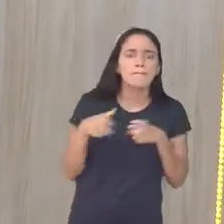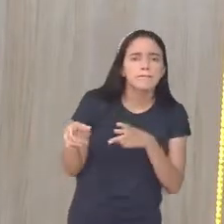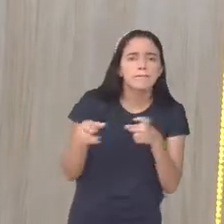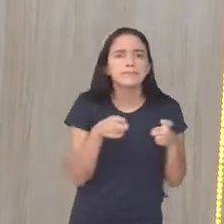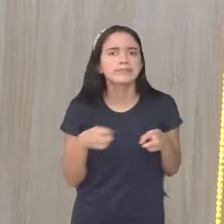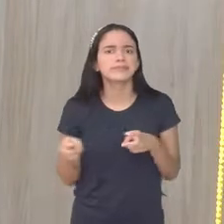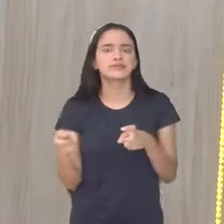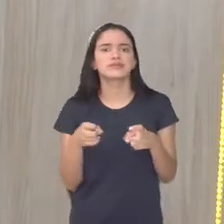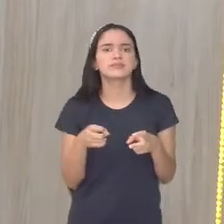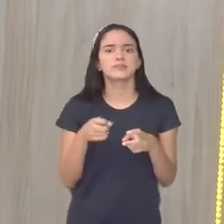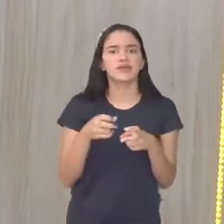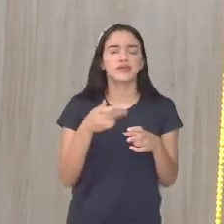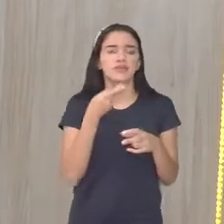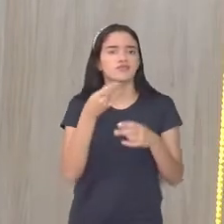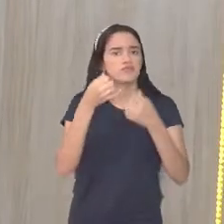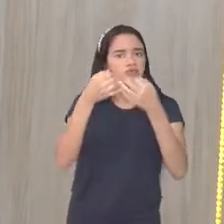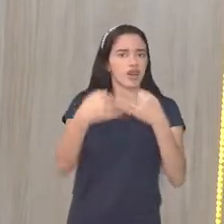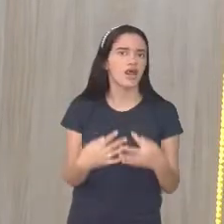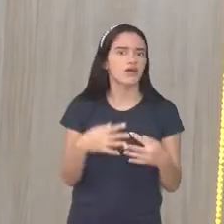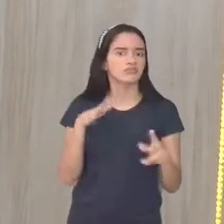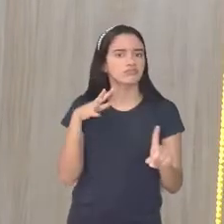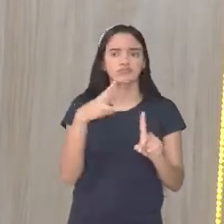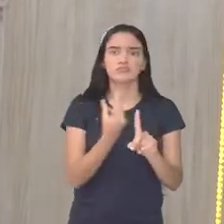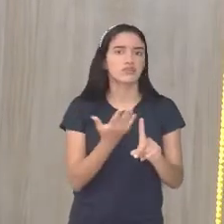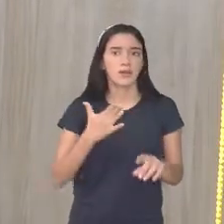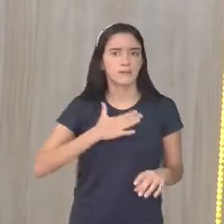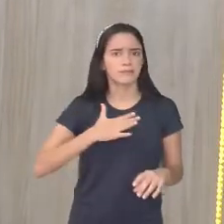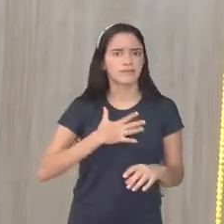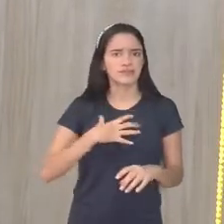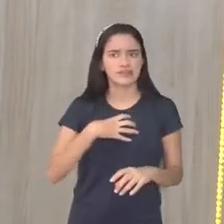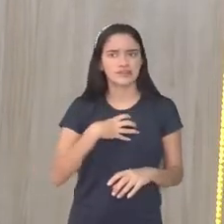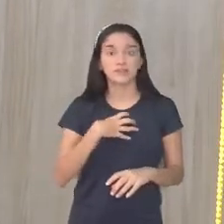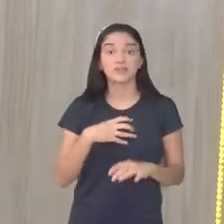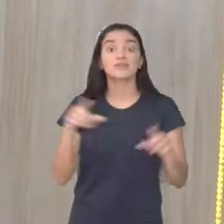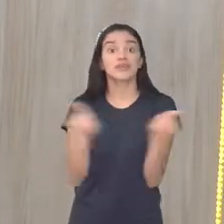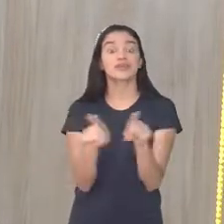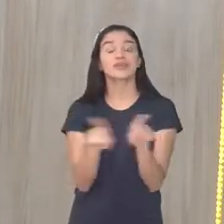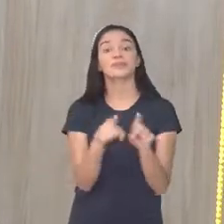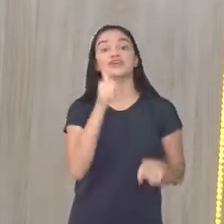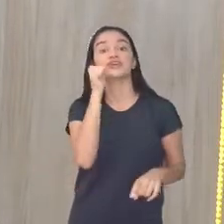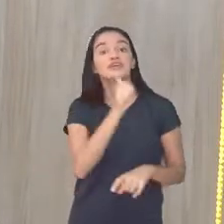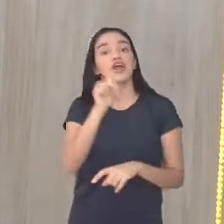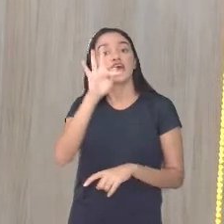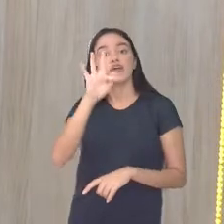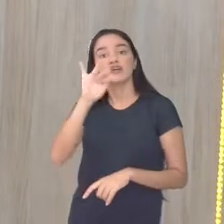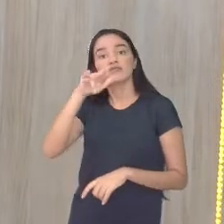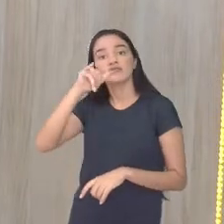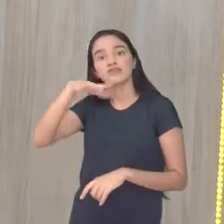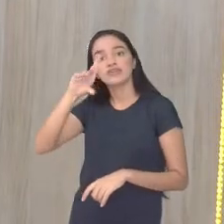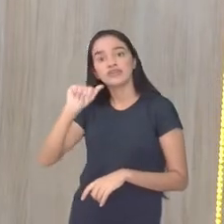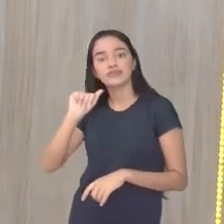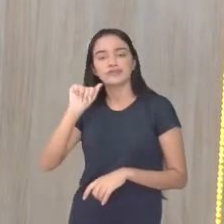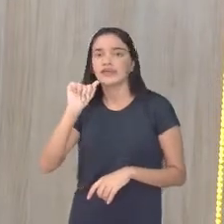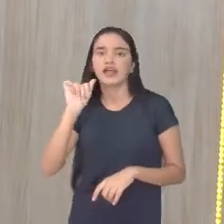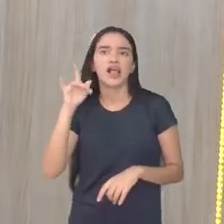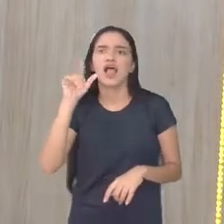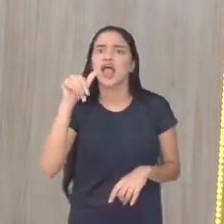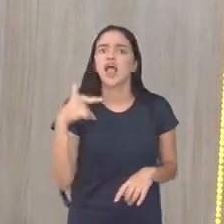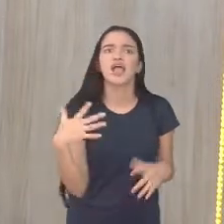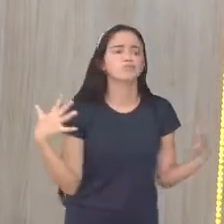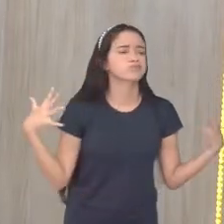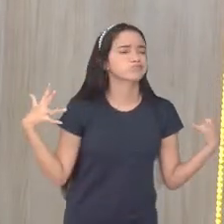uma pessoa colorida, é uma pessoa viva, né? Forte, Vida, vibrante, Isso. né? Então são coisas,